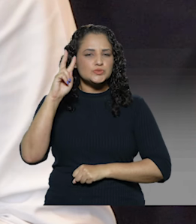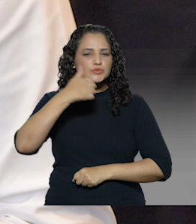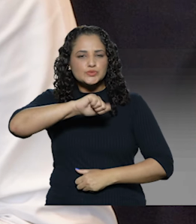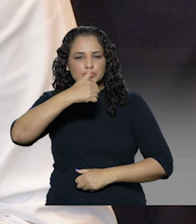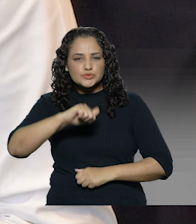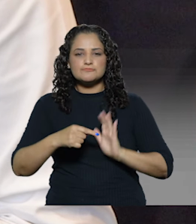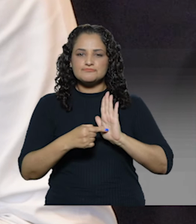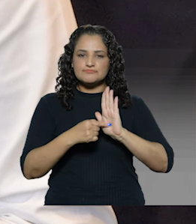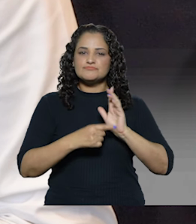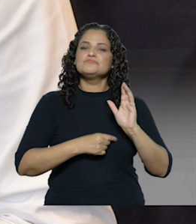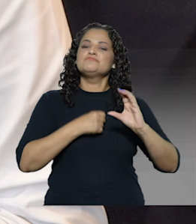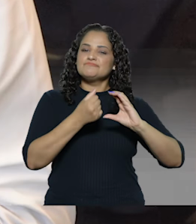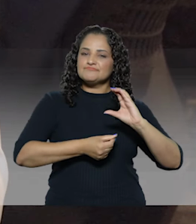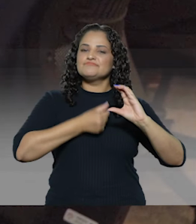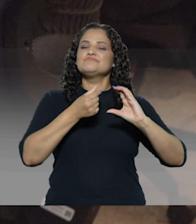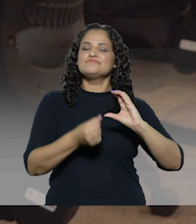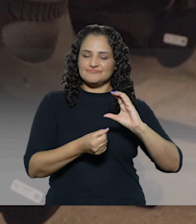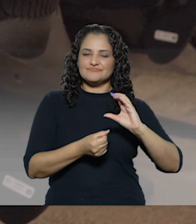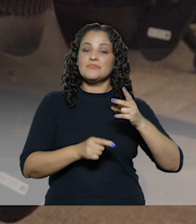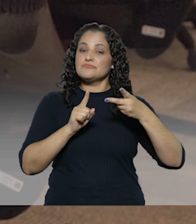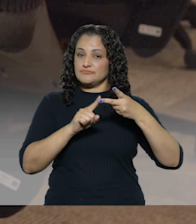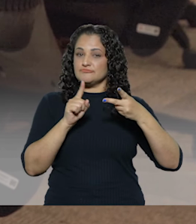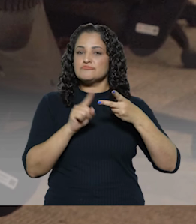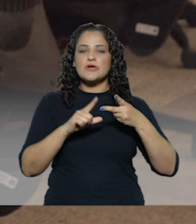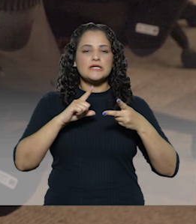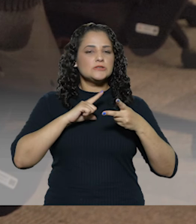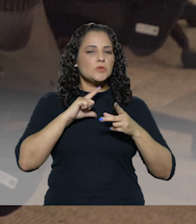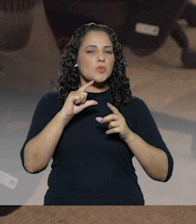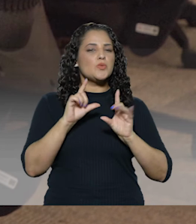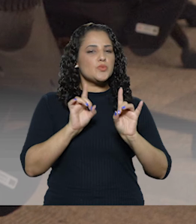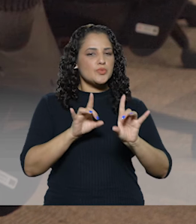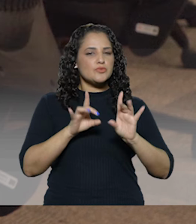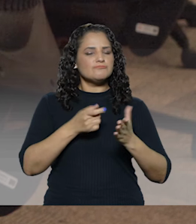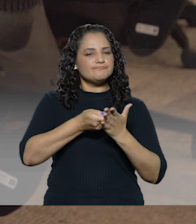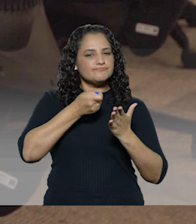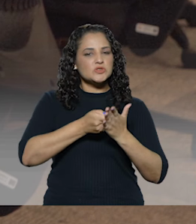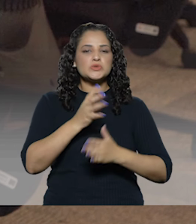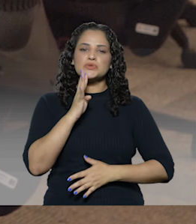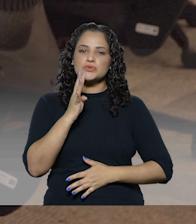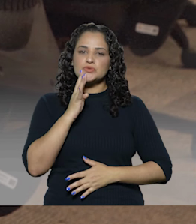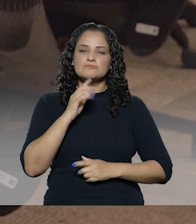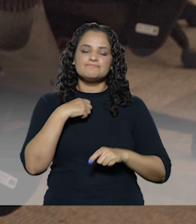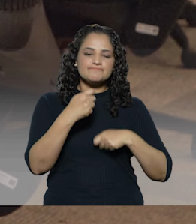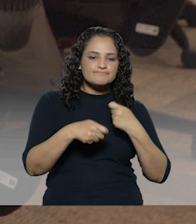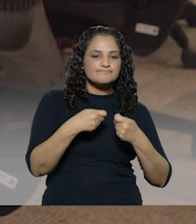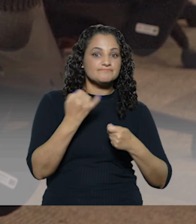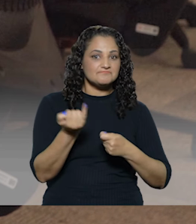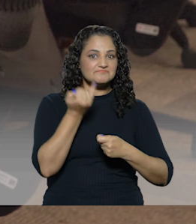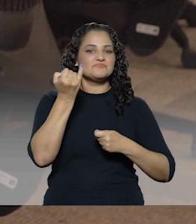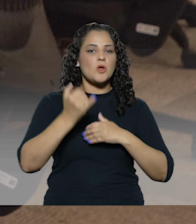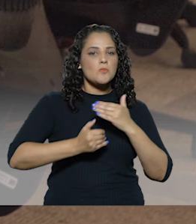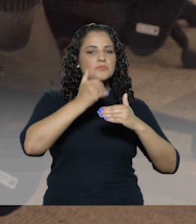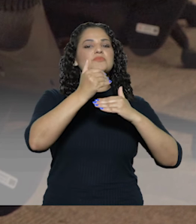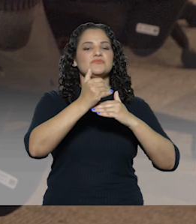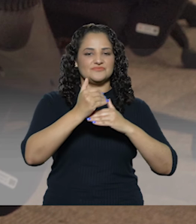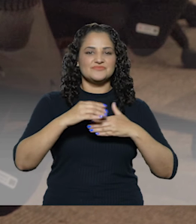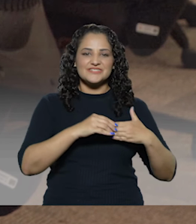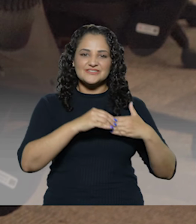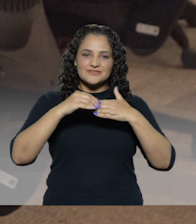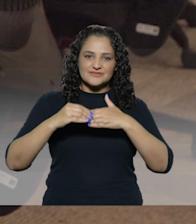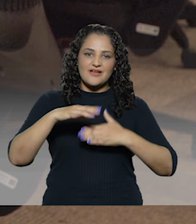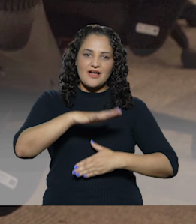demonstrações financeiras e projeções de fluxo de caixa. Essa segunda parte tem um viés mais técnico, exigindo conhecimento contábil relevante. Esse processo